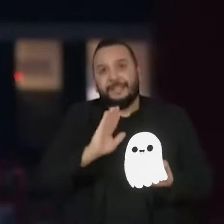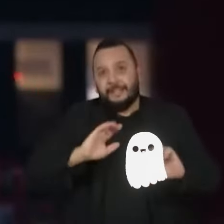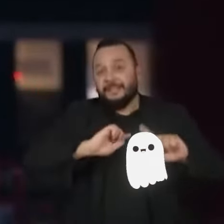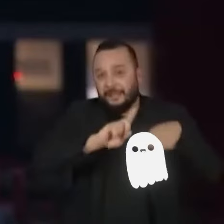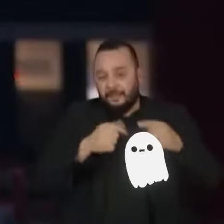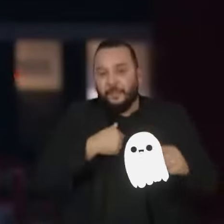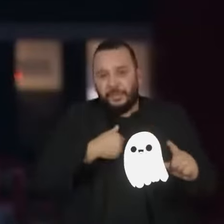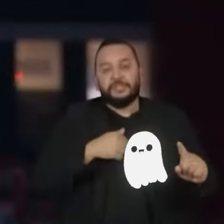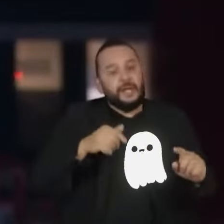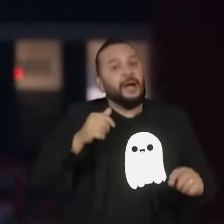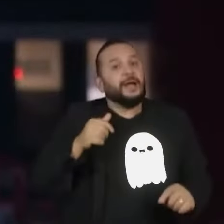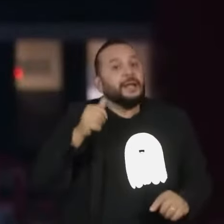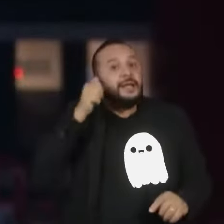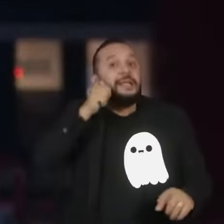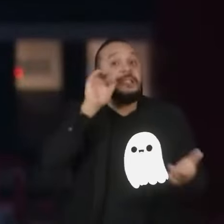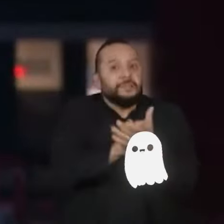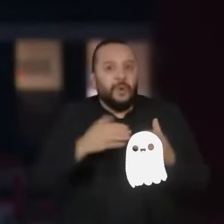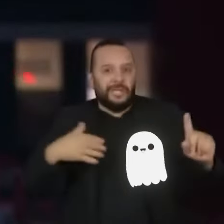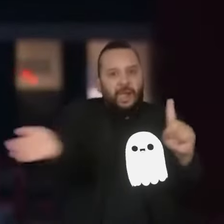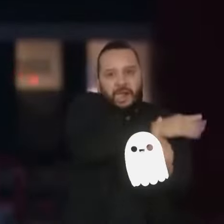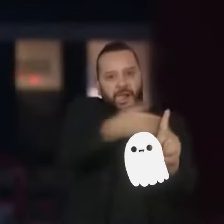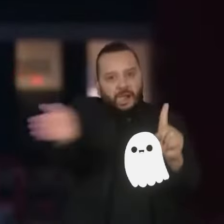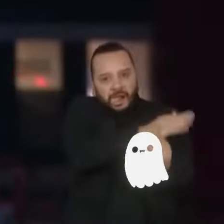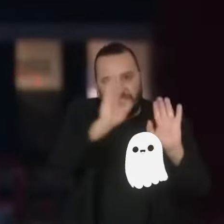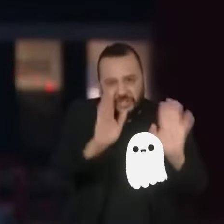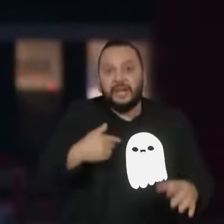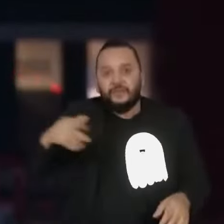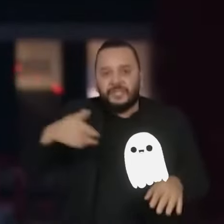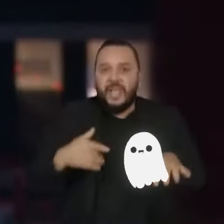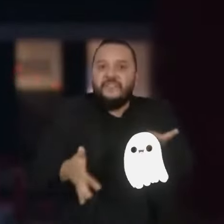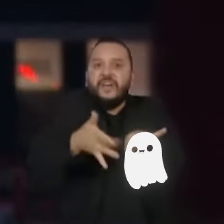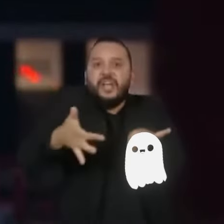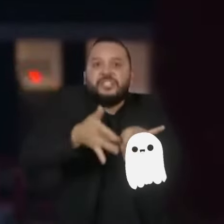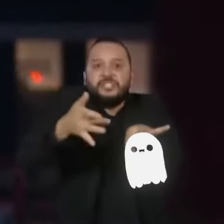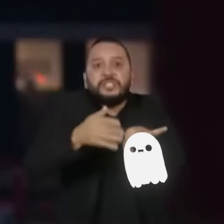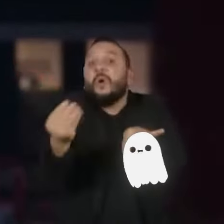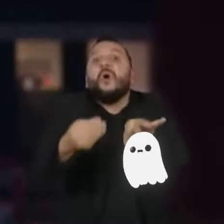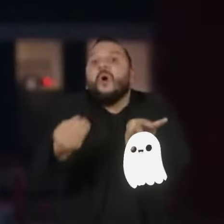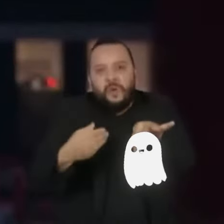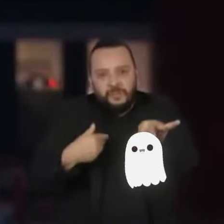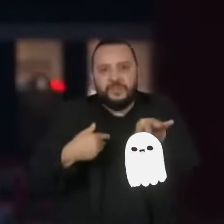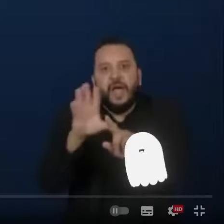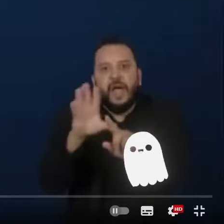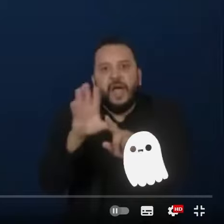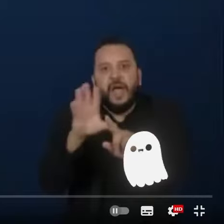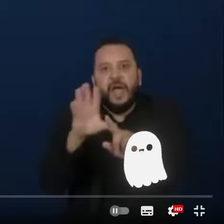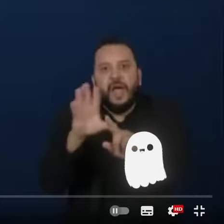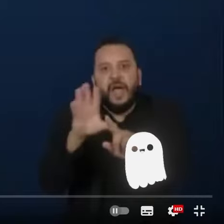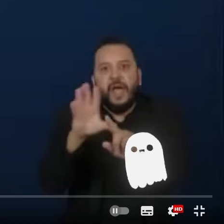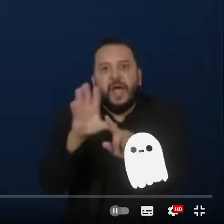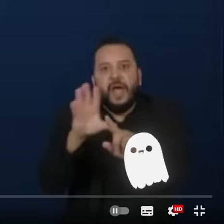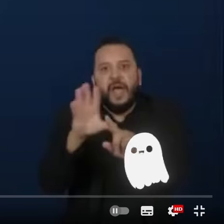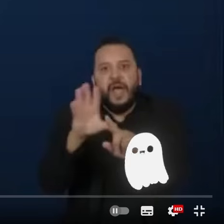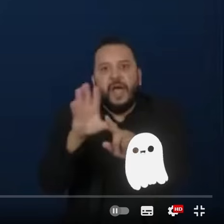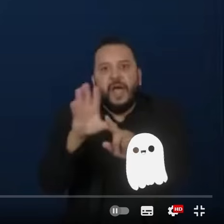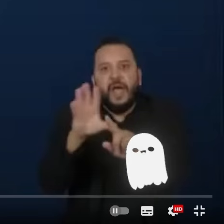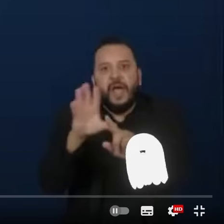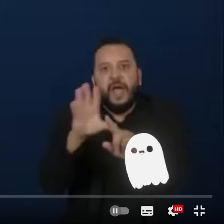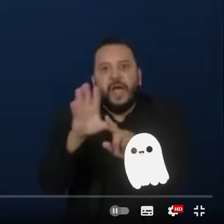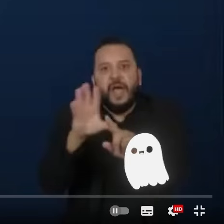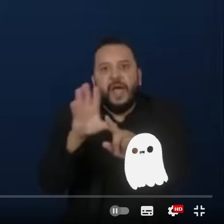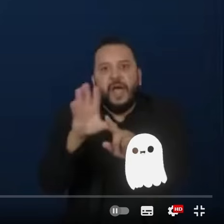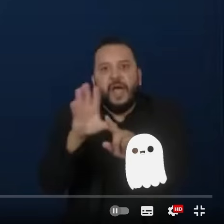bateu na esposa com a mão aberta ou fechada, mas você, eu quero saber se tocou na vagina dela, como é que foi essa questão do assédio sexual seu? Ai, como ele tá preparado para